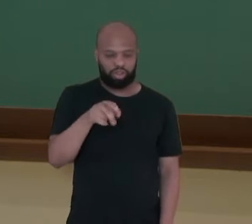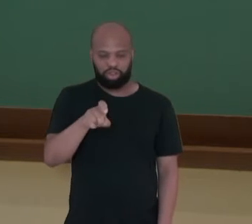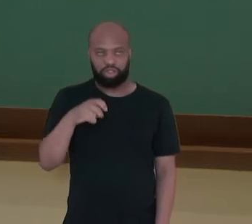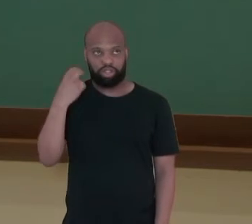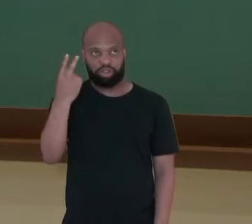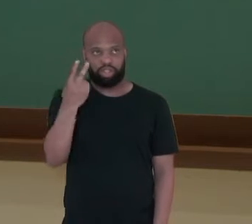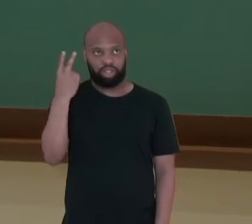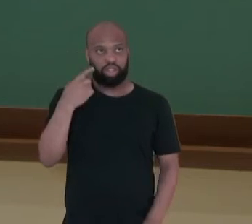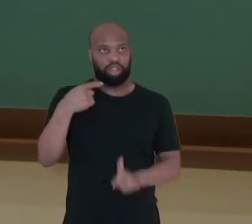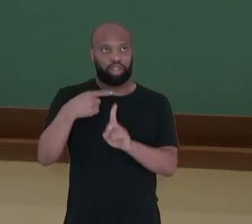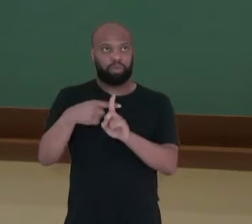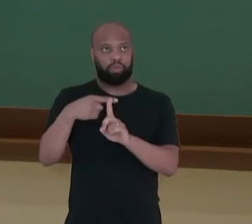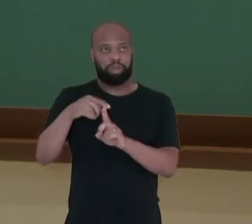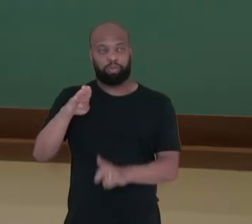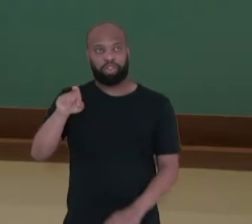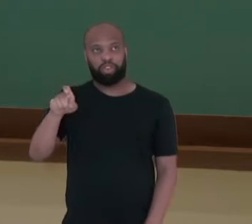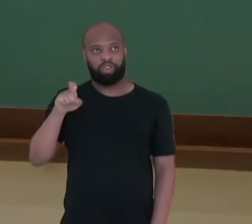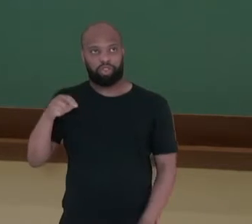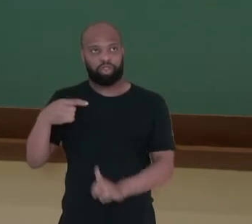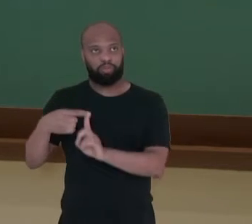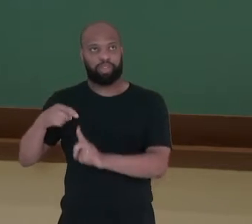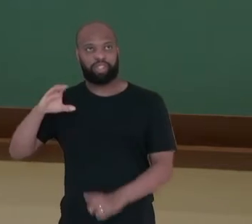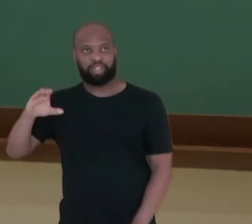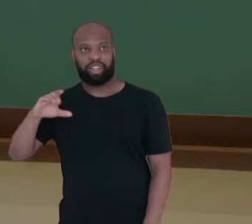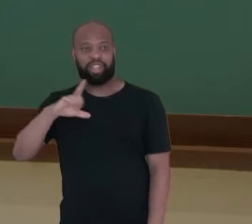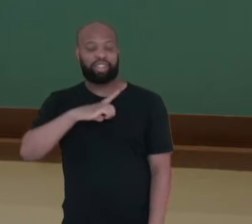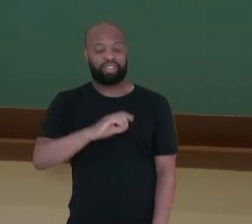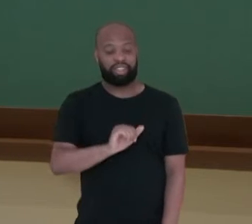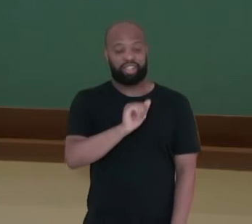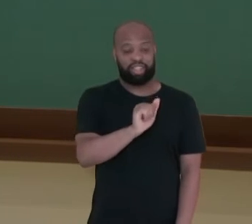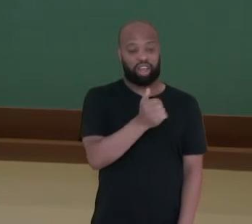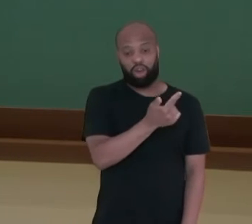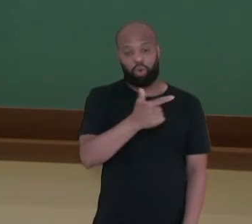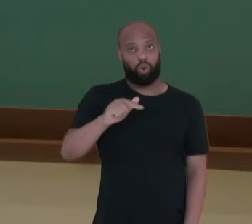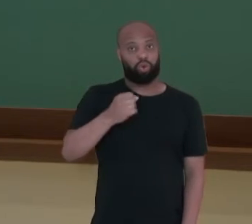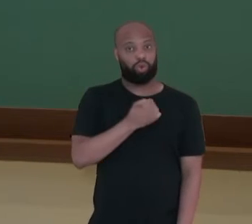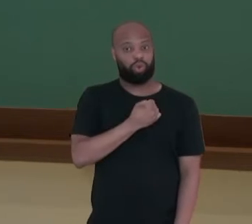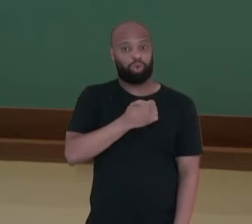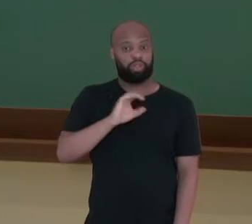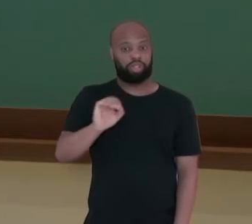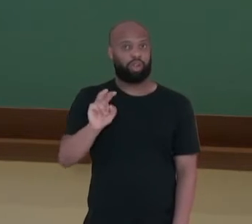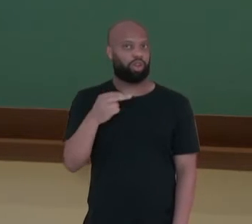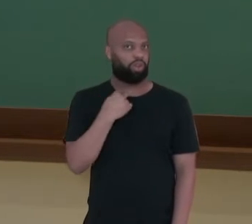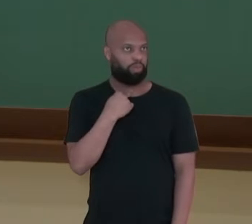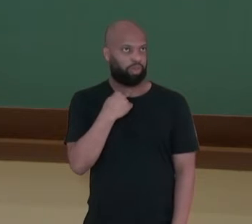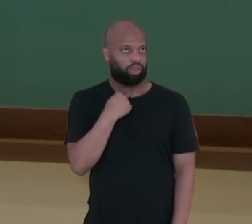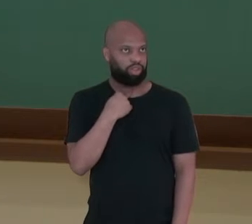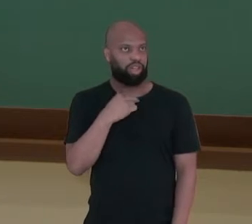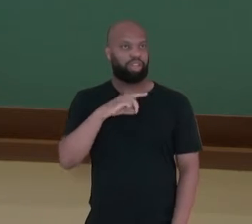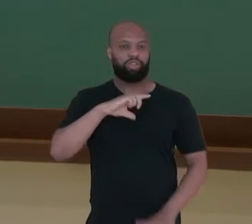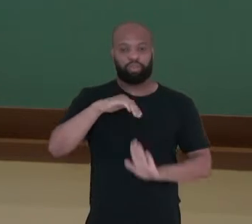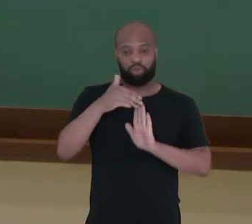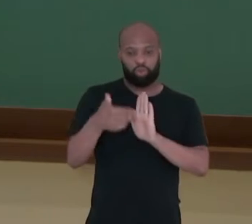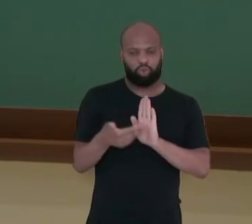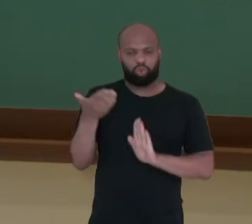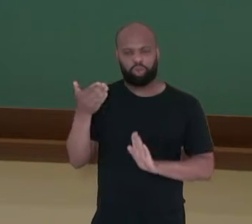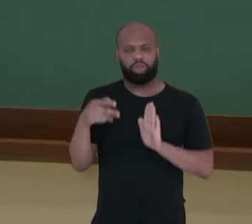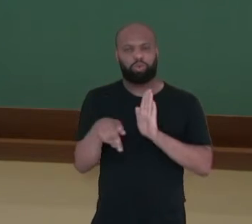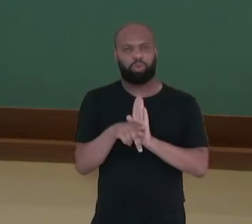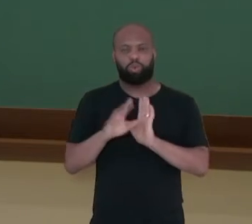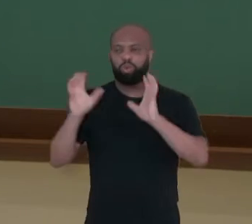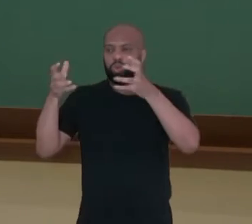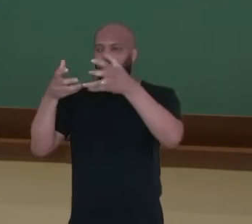c. Beleza, com a diferente de zero e todos esses x pertencentes aos reais, pode ser qualquer